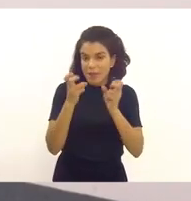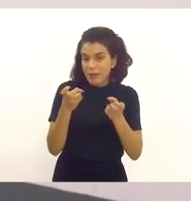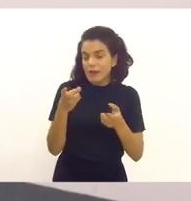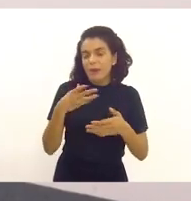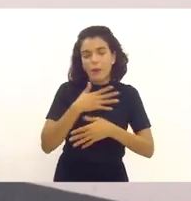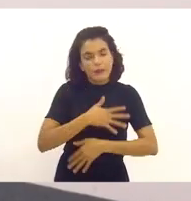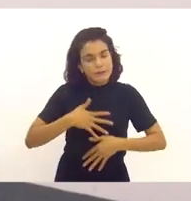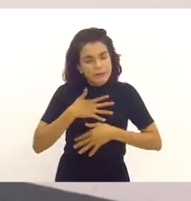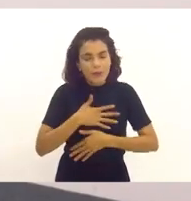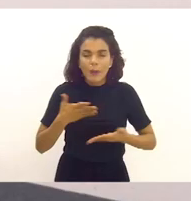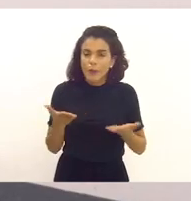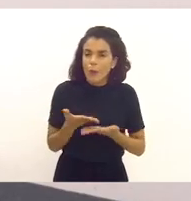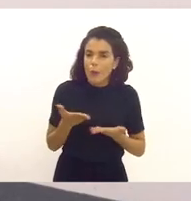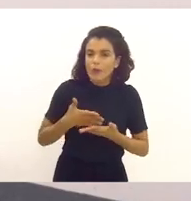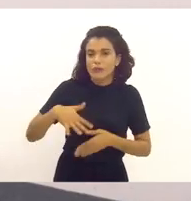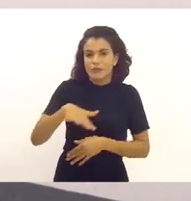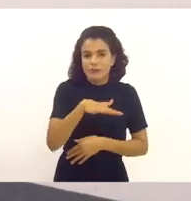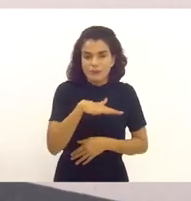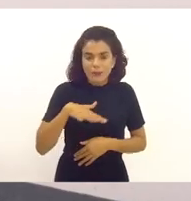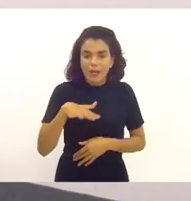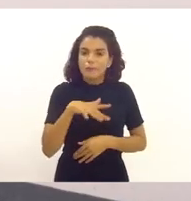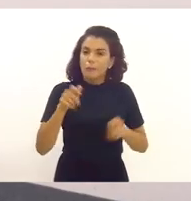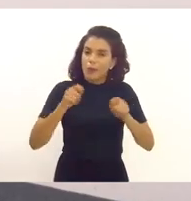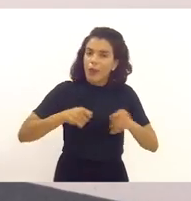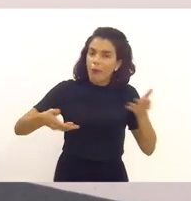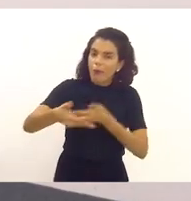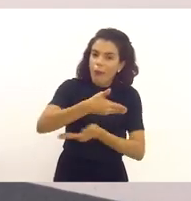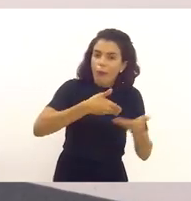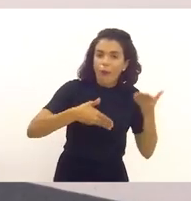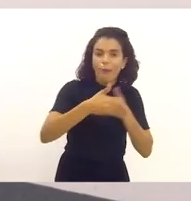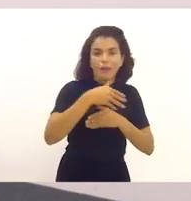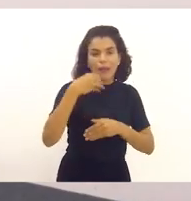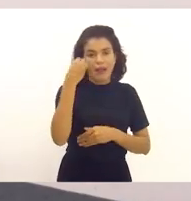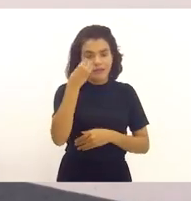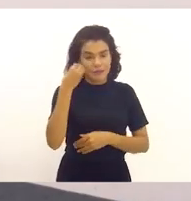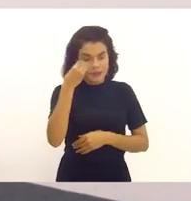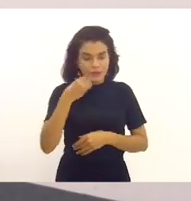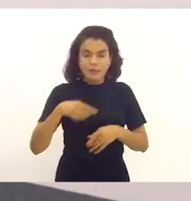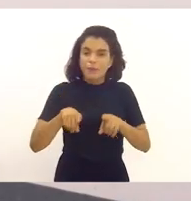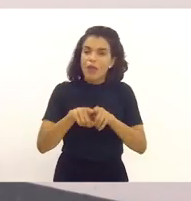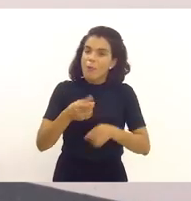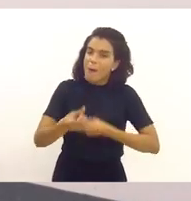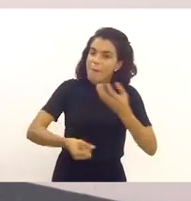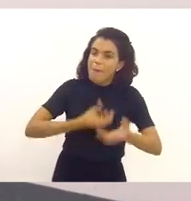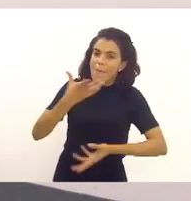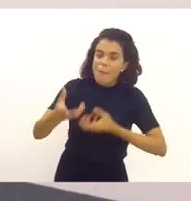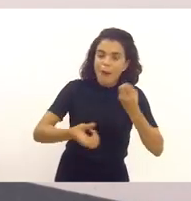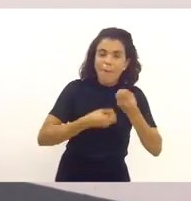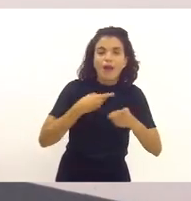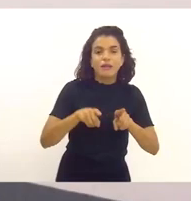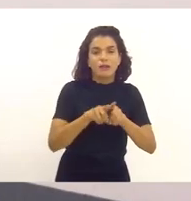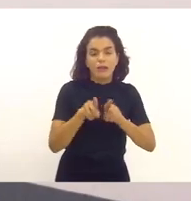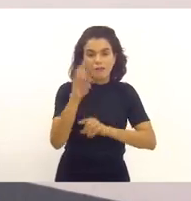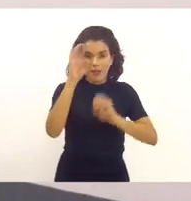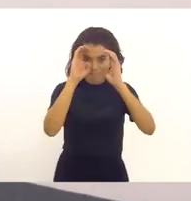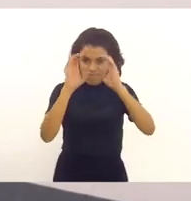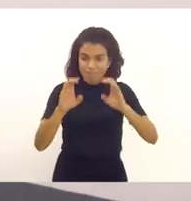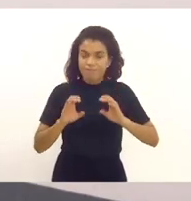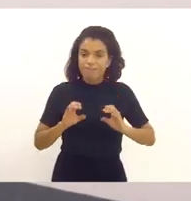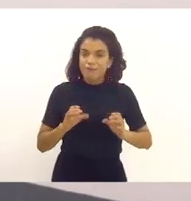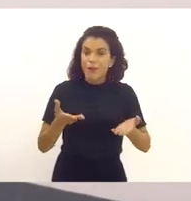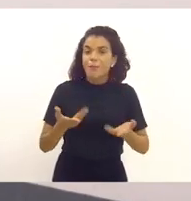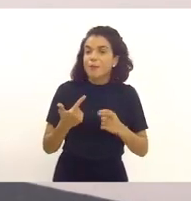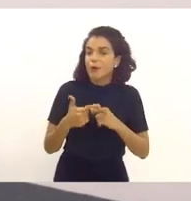muito saudoso a gente estar aqui nesse espaço poder compartilhar as nossas experiências falar e ser ouvido isso é muito bem contemplada